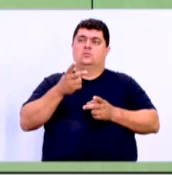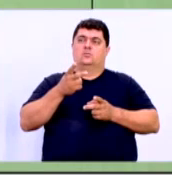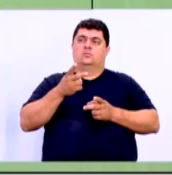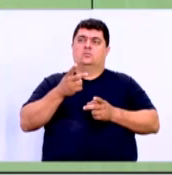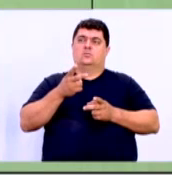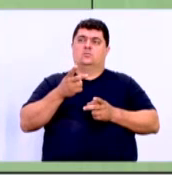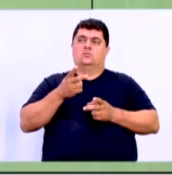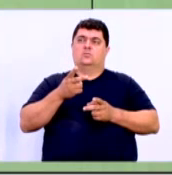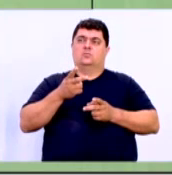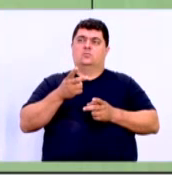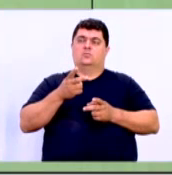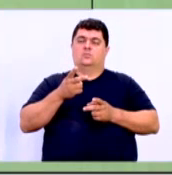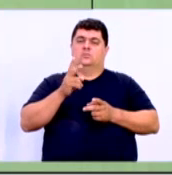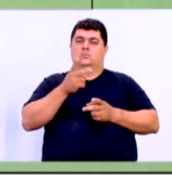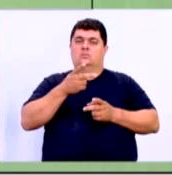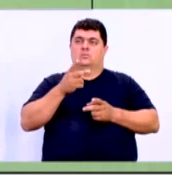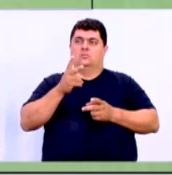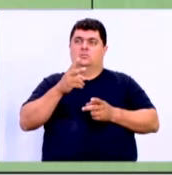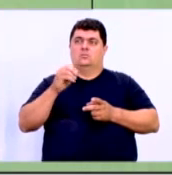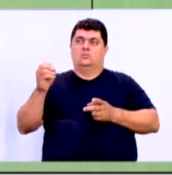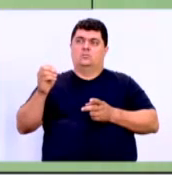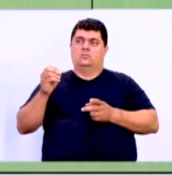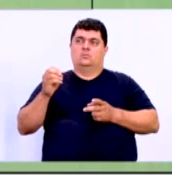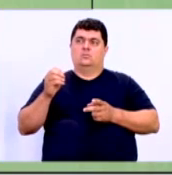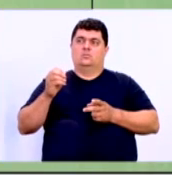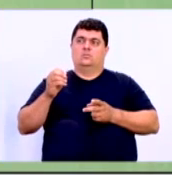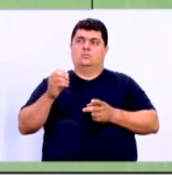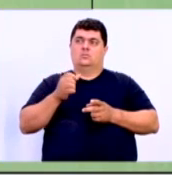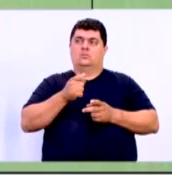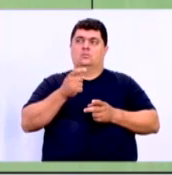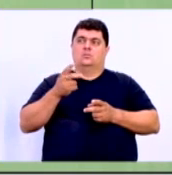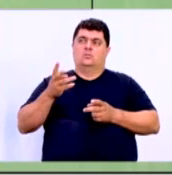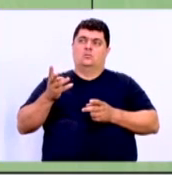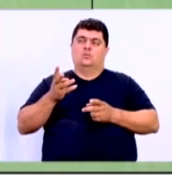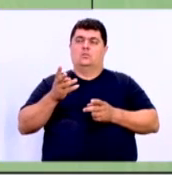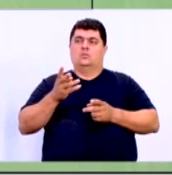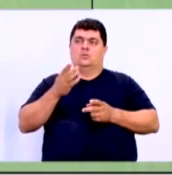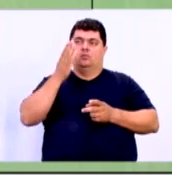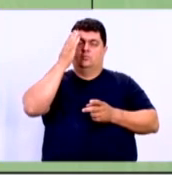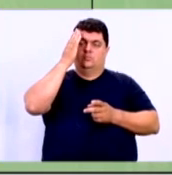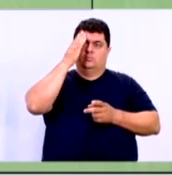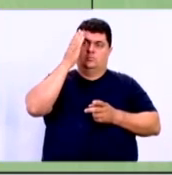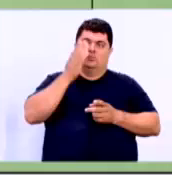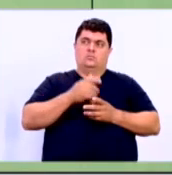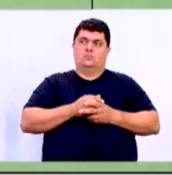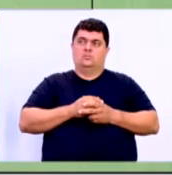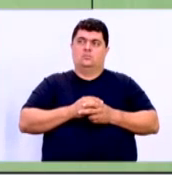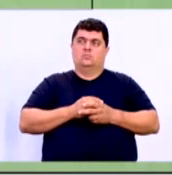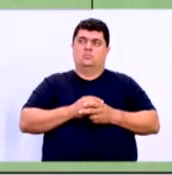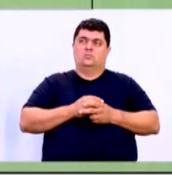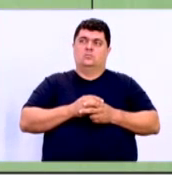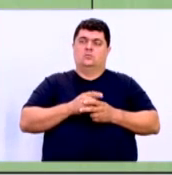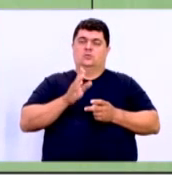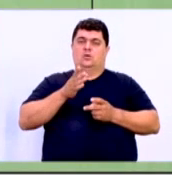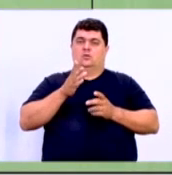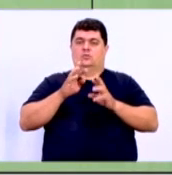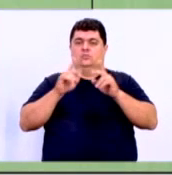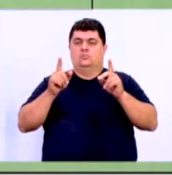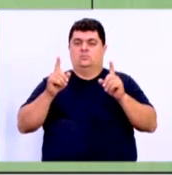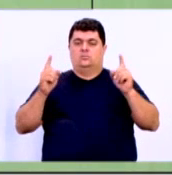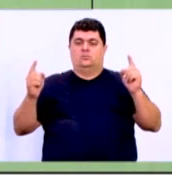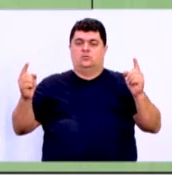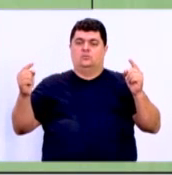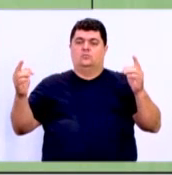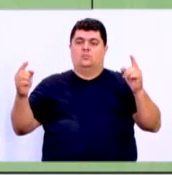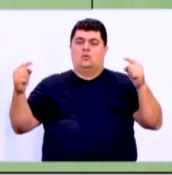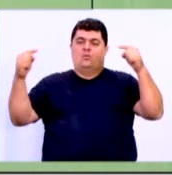2.000 e 2.500, já sabendo quanto é os cálculos. 90.000 para 2.000 e 112